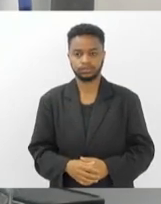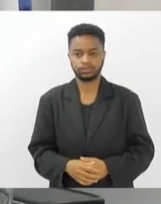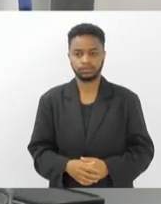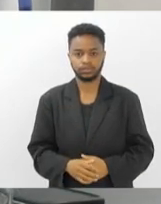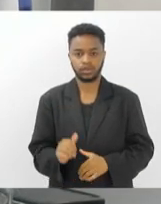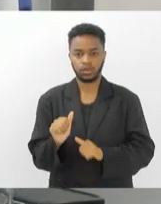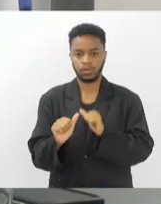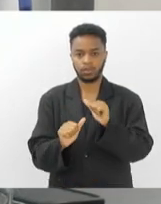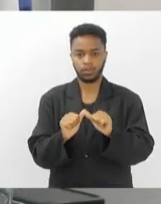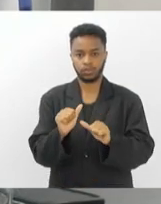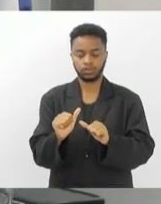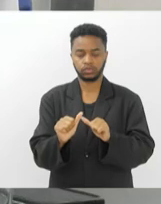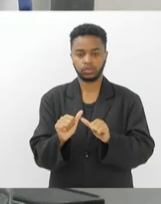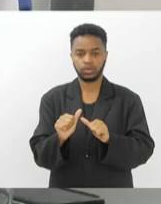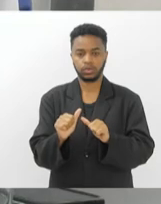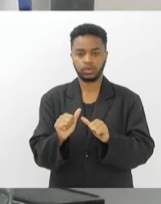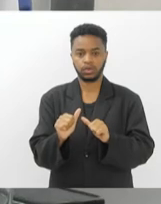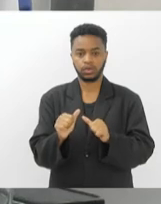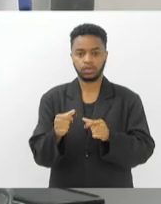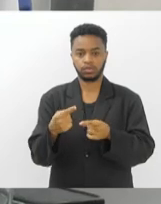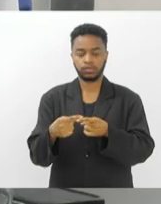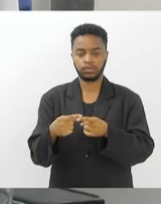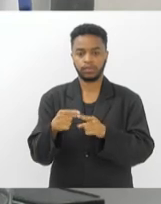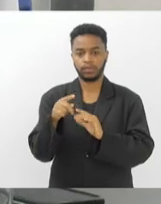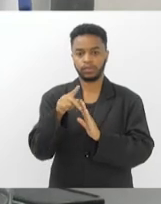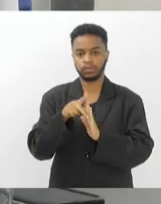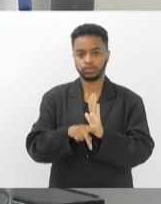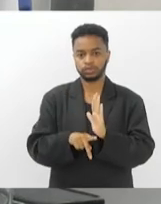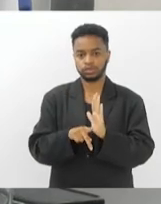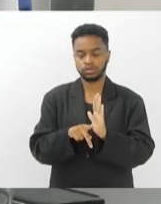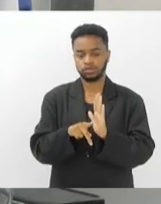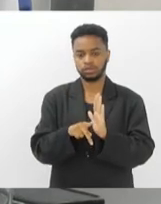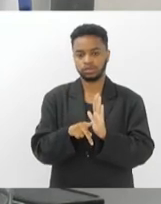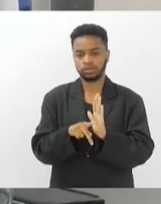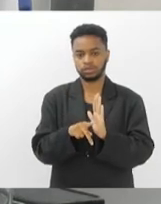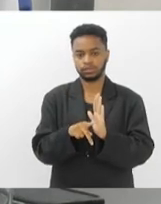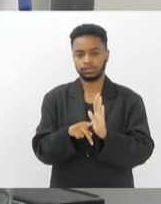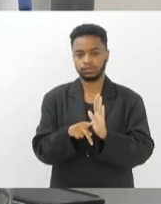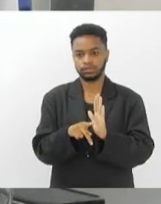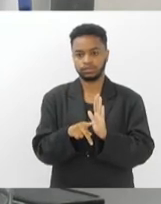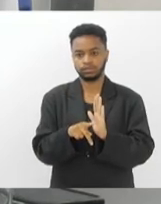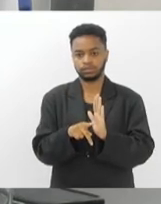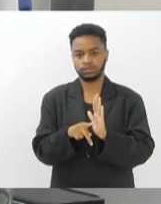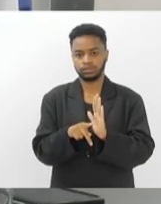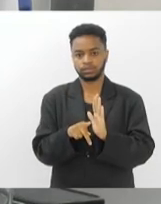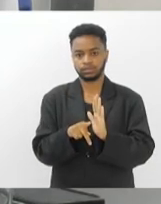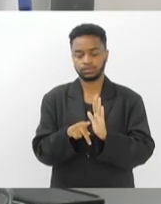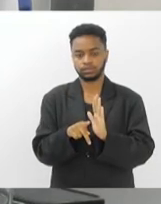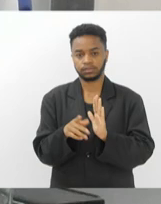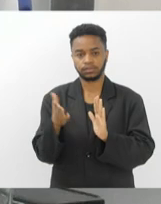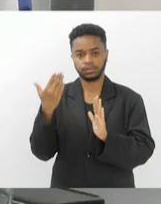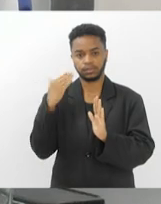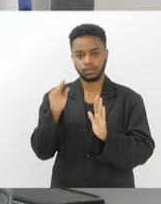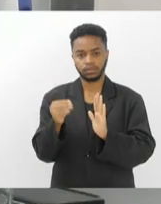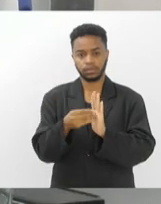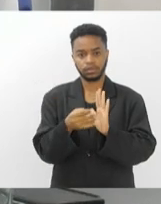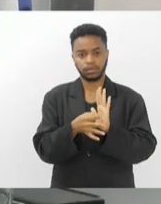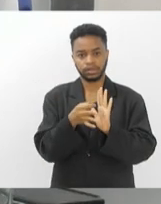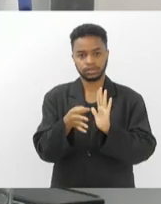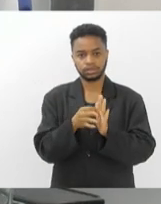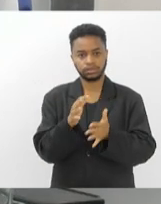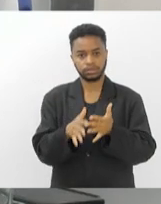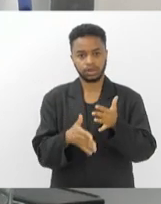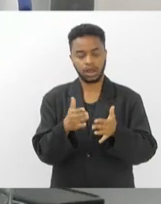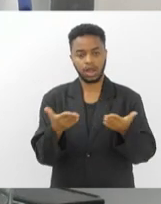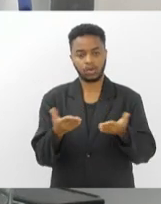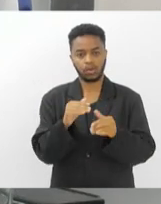uma alteração, é um projeto de de prejudicabilidade, era um parecer de prejudicabilidade que foi